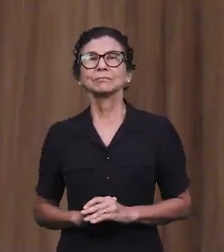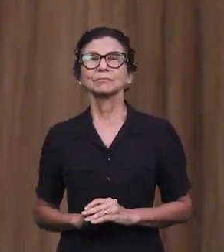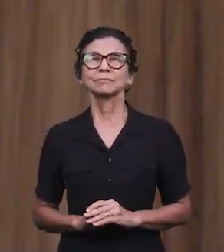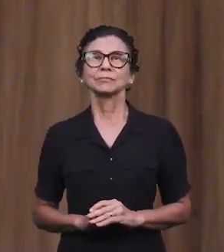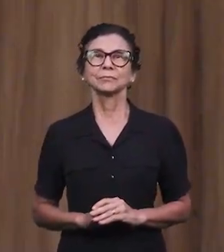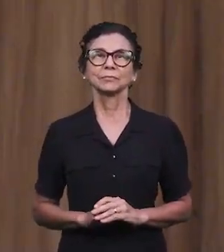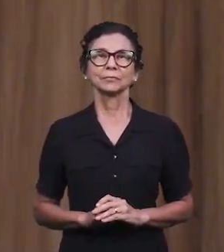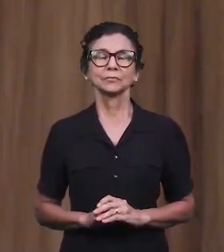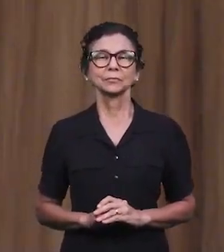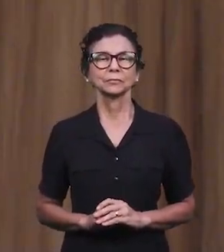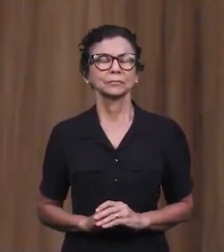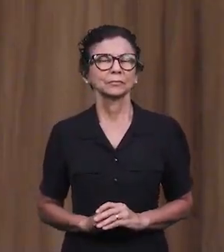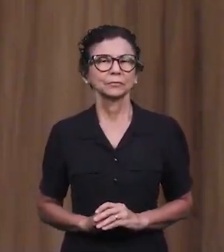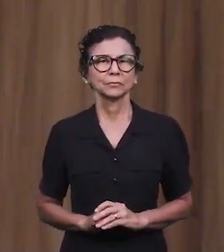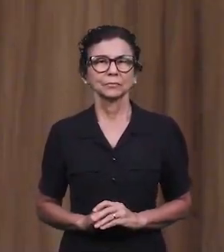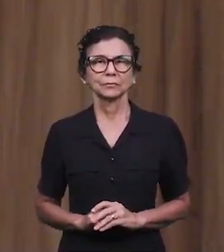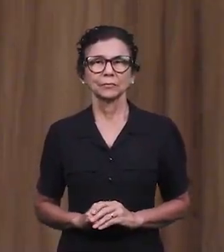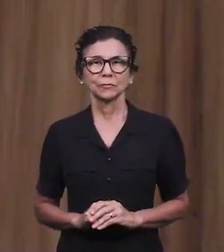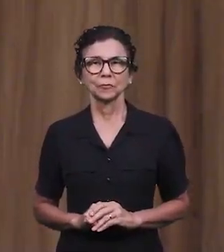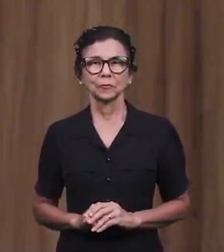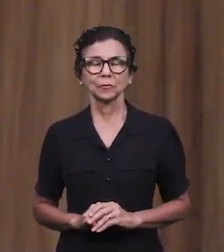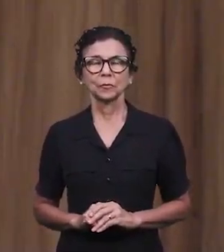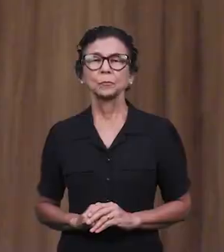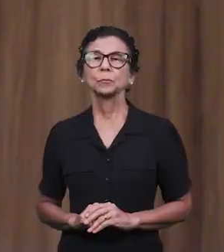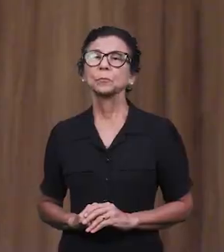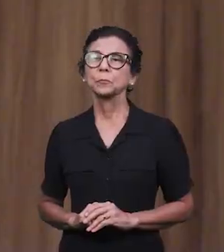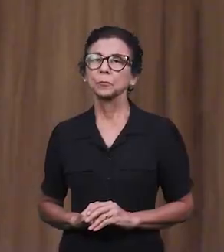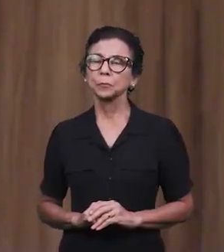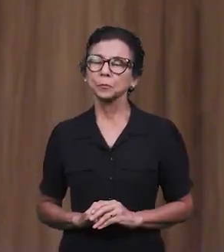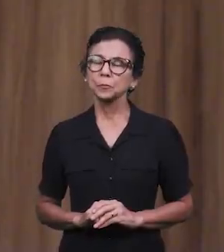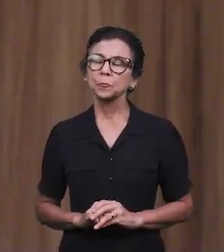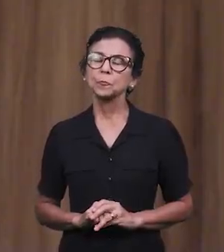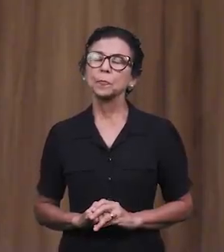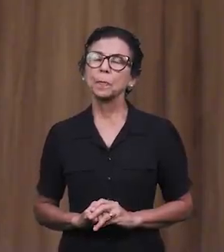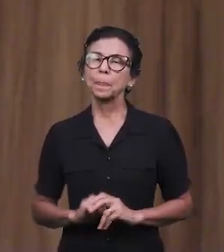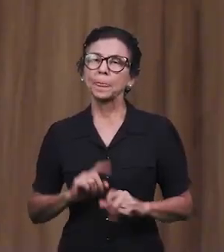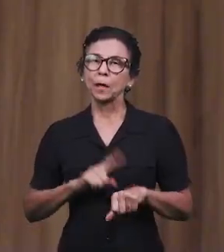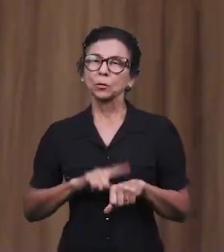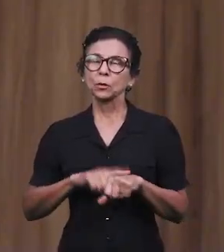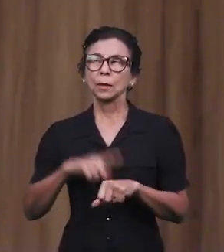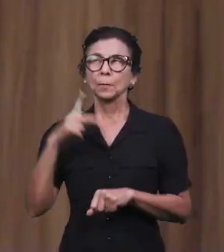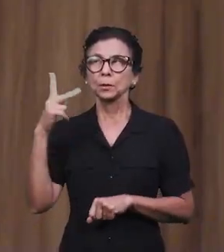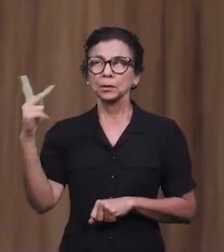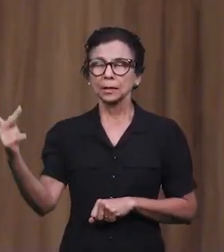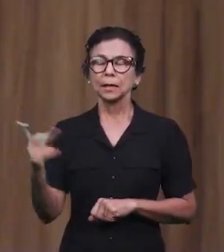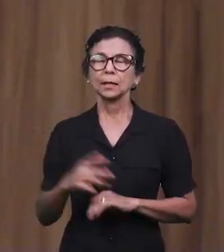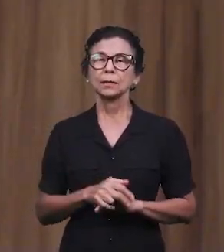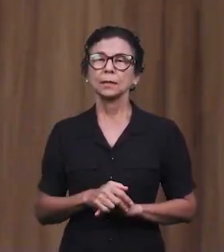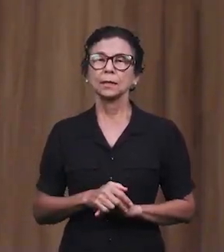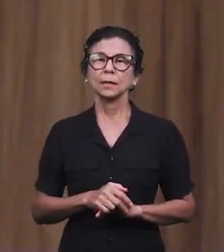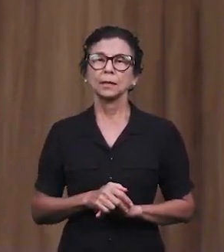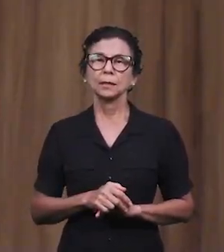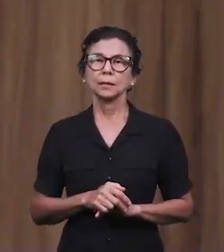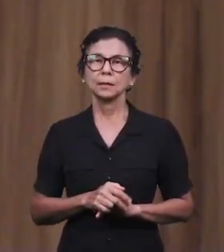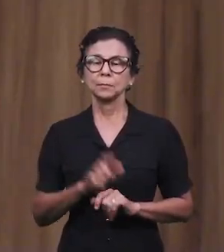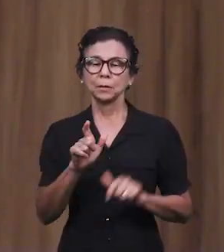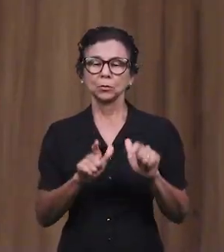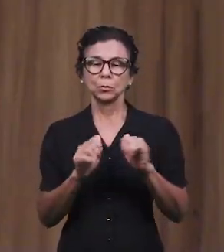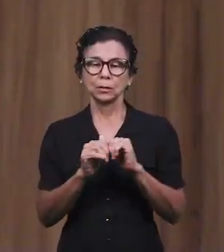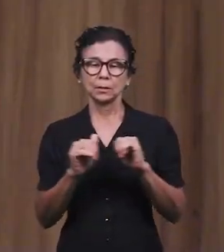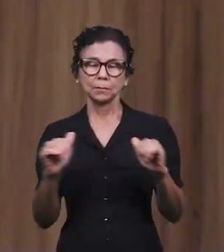tempo os seus servos para que pudessem trazer toda essa esperança de Jesus como